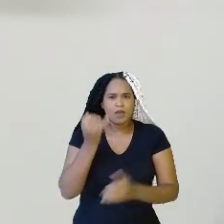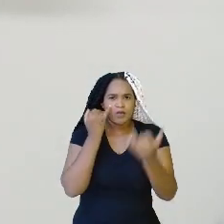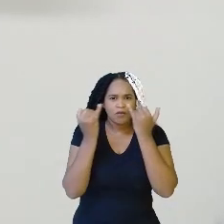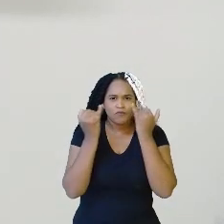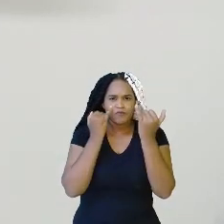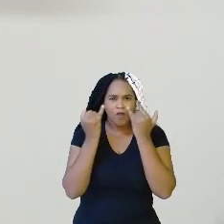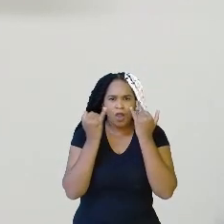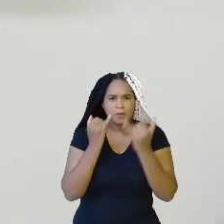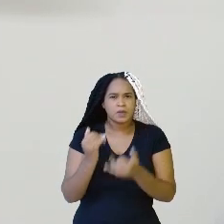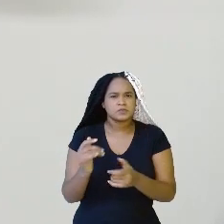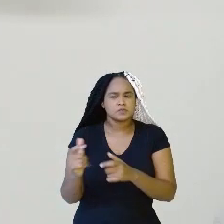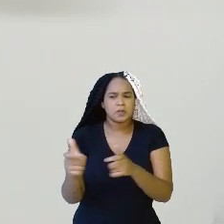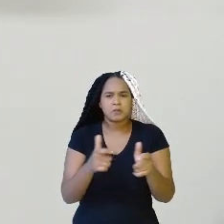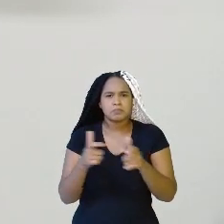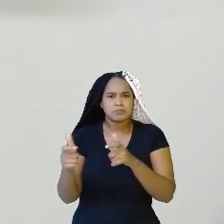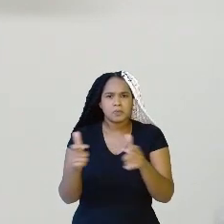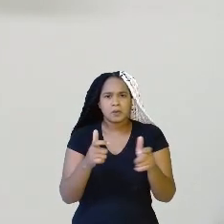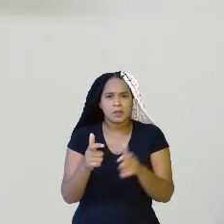lugar?